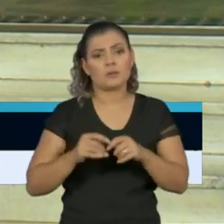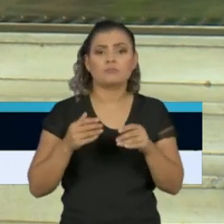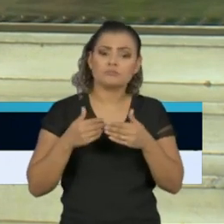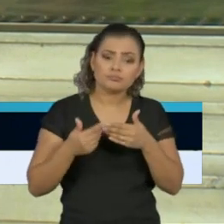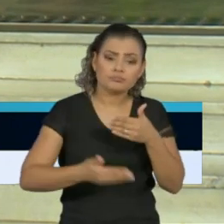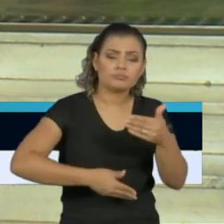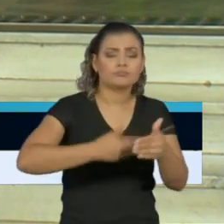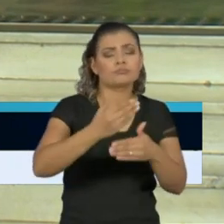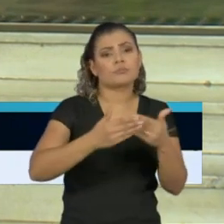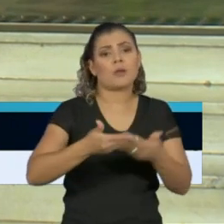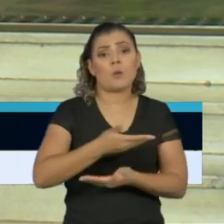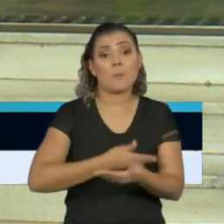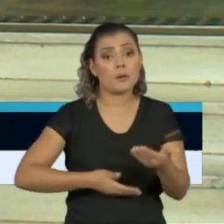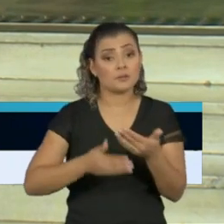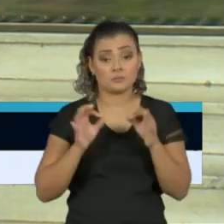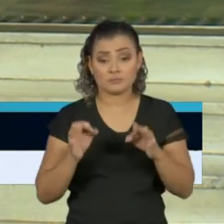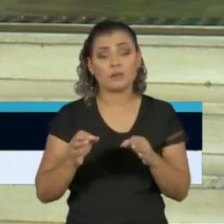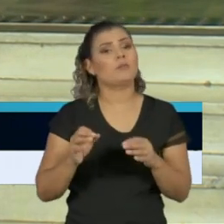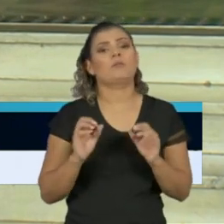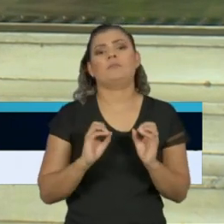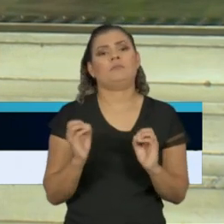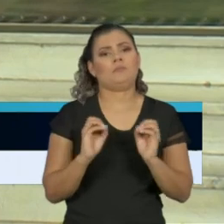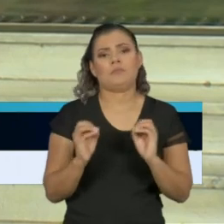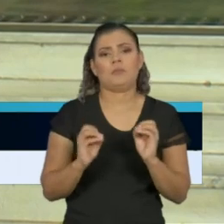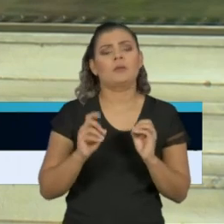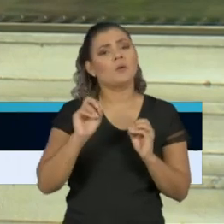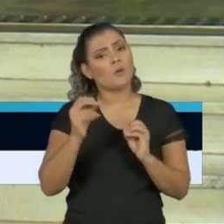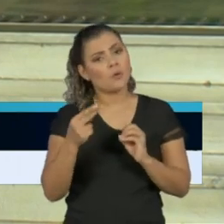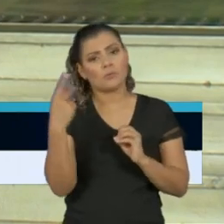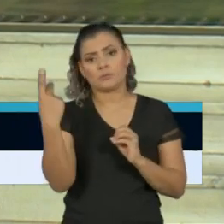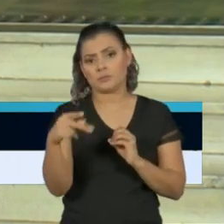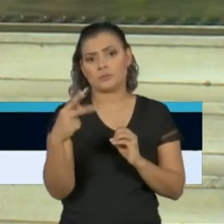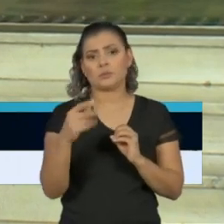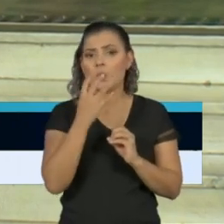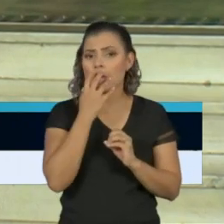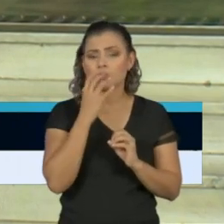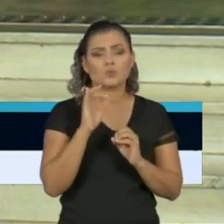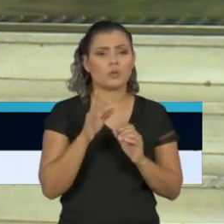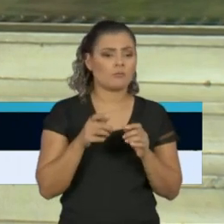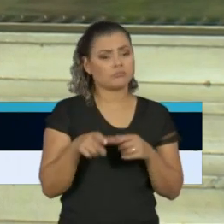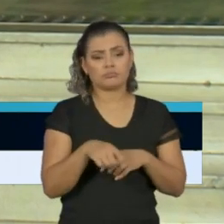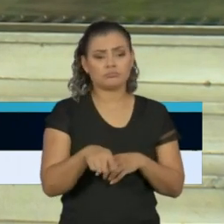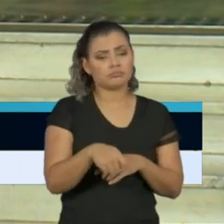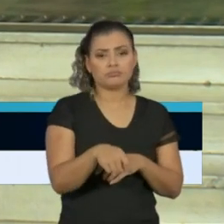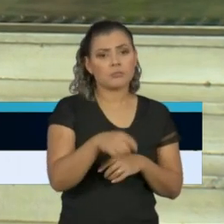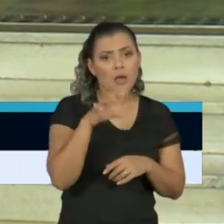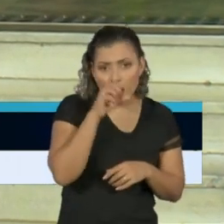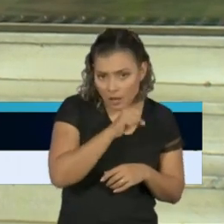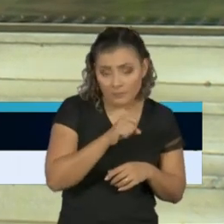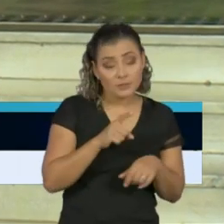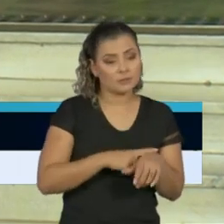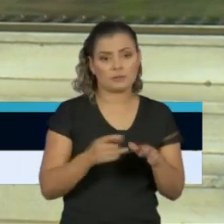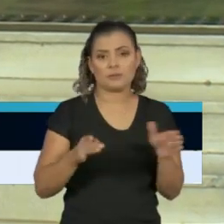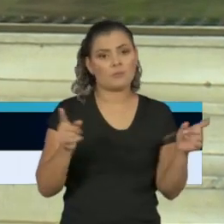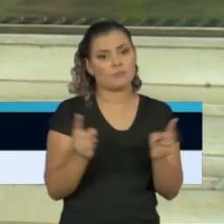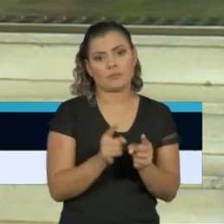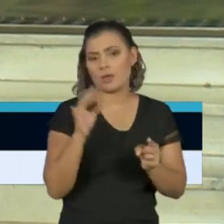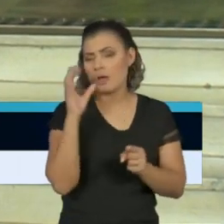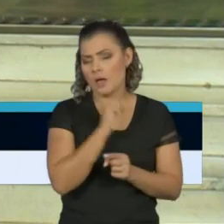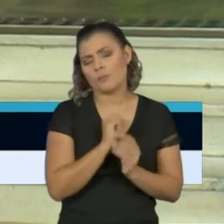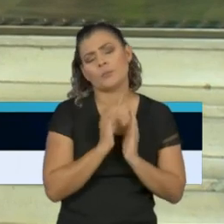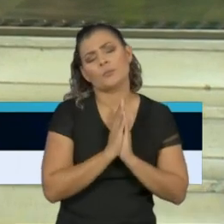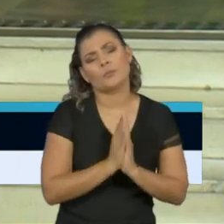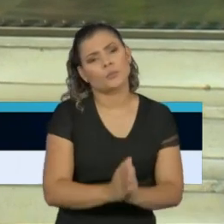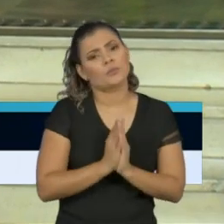não compartilhando esse momento com ninguém, exceto com o seu ou com os seus cães. E pelo tempo mínimo necessário